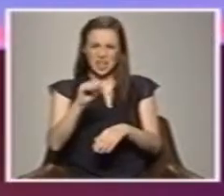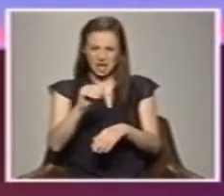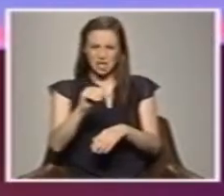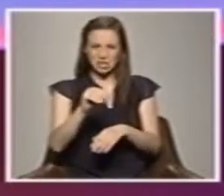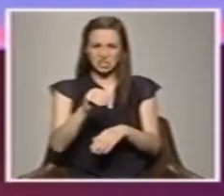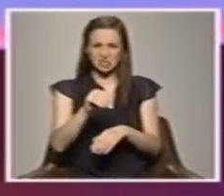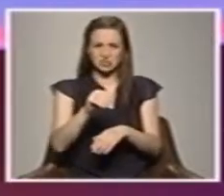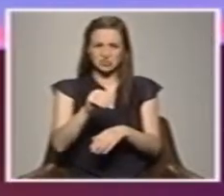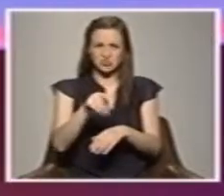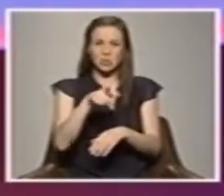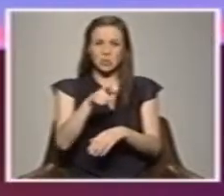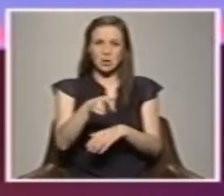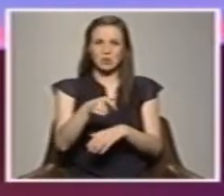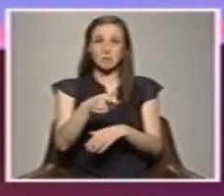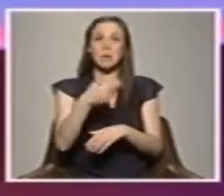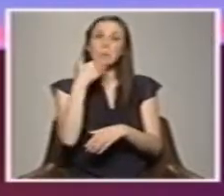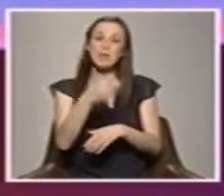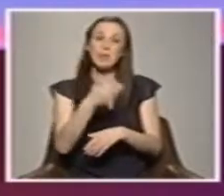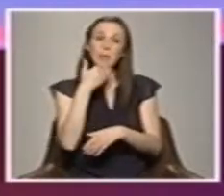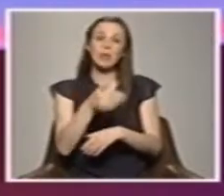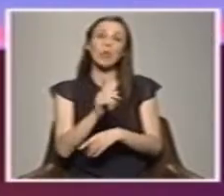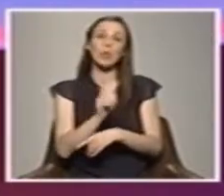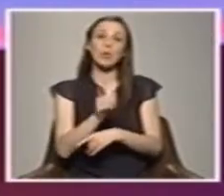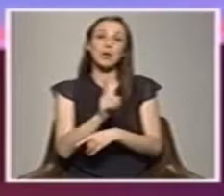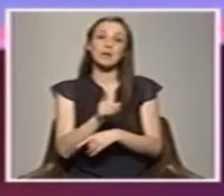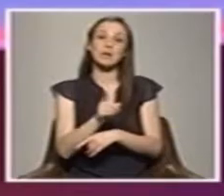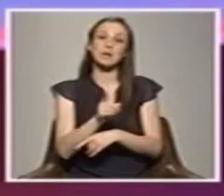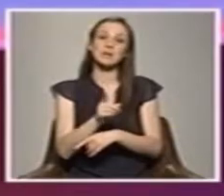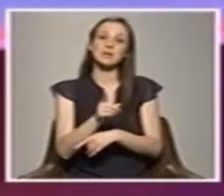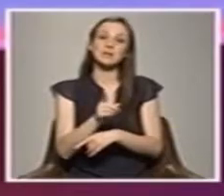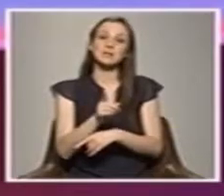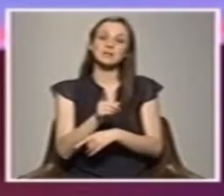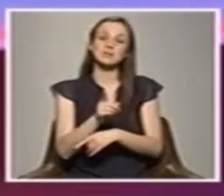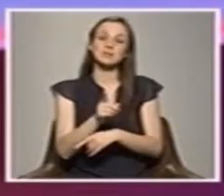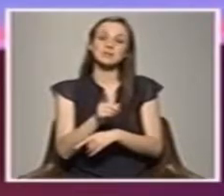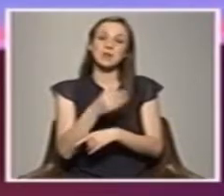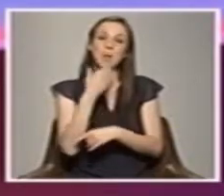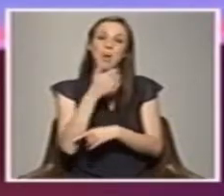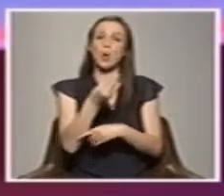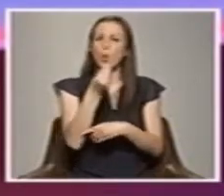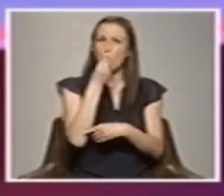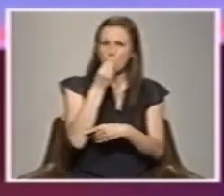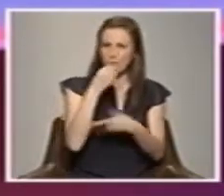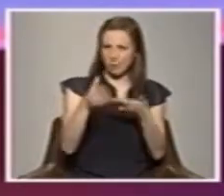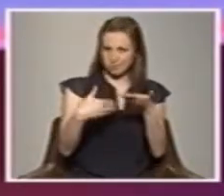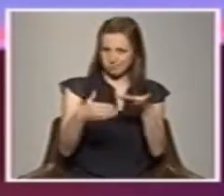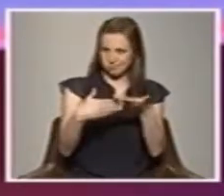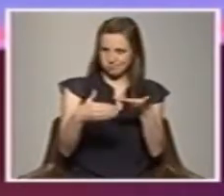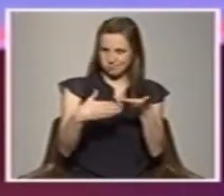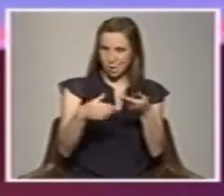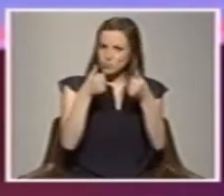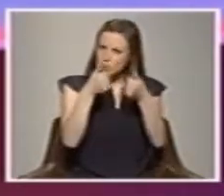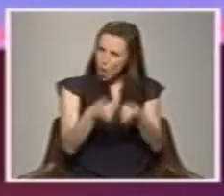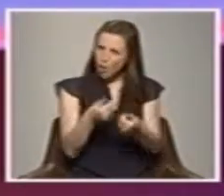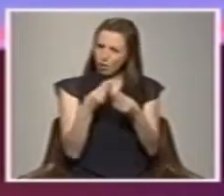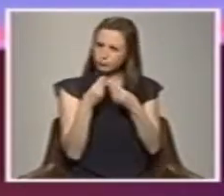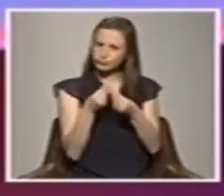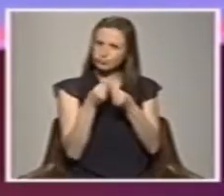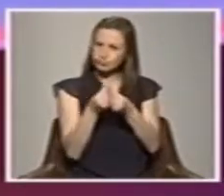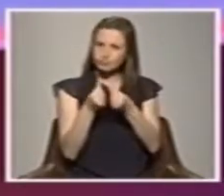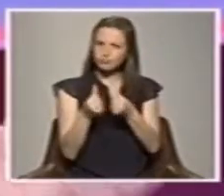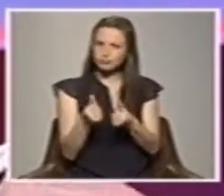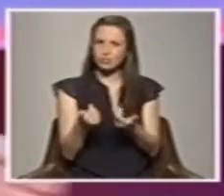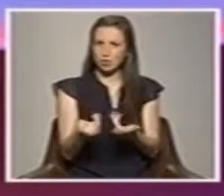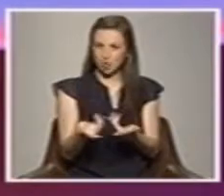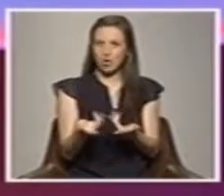TAP, em que justamente pedia e perguntava porque é que a comida confeccionada, que estava em bom estado, na